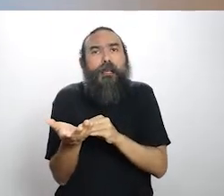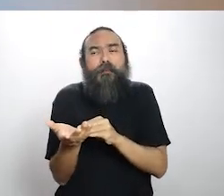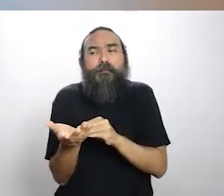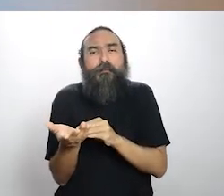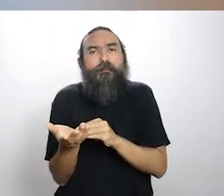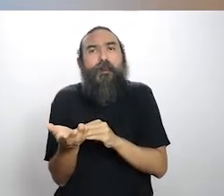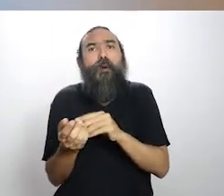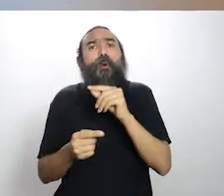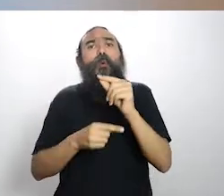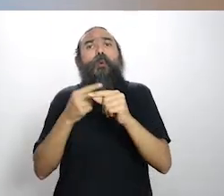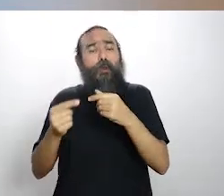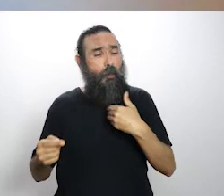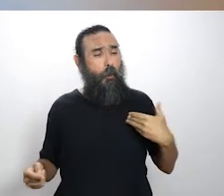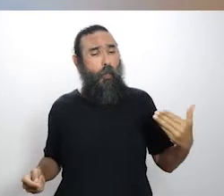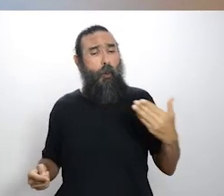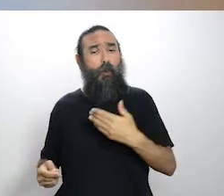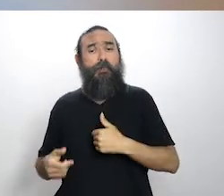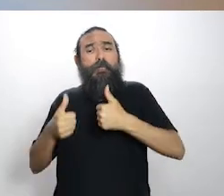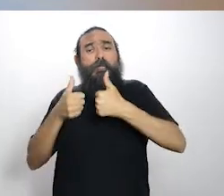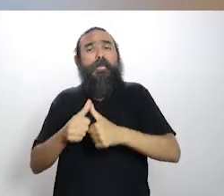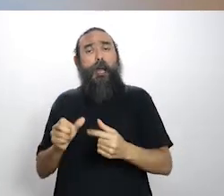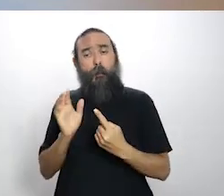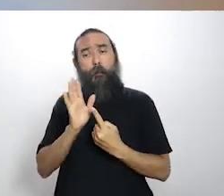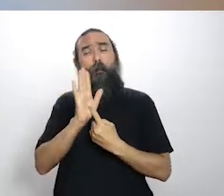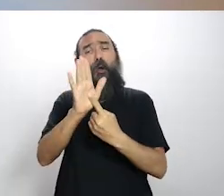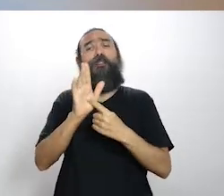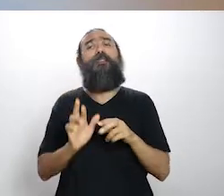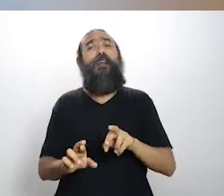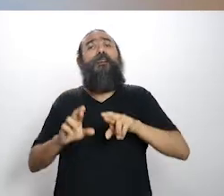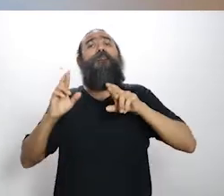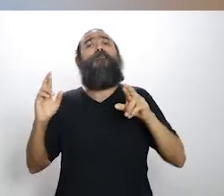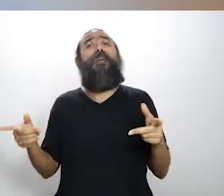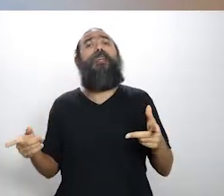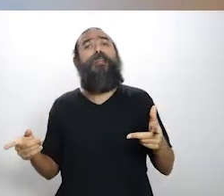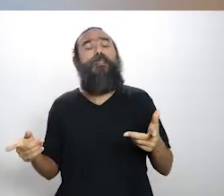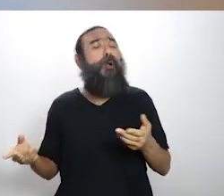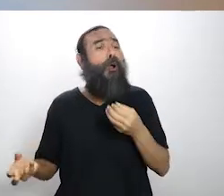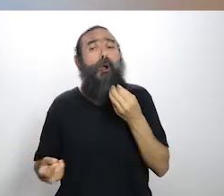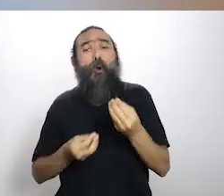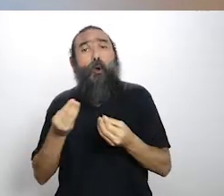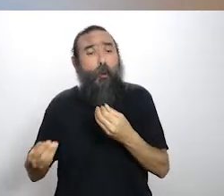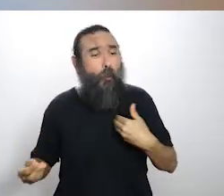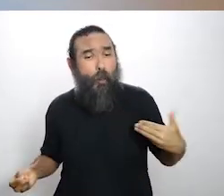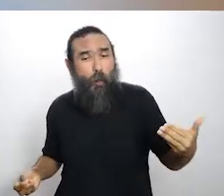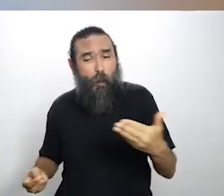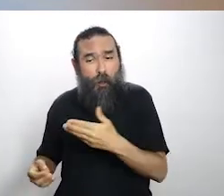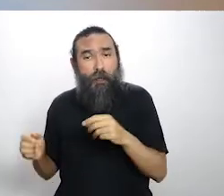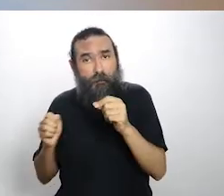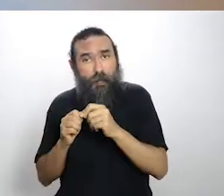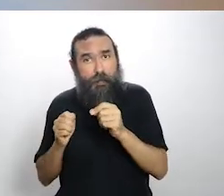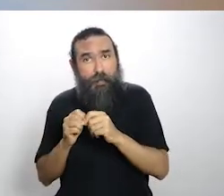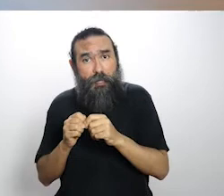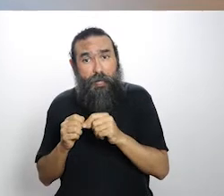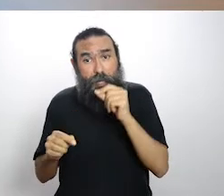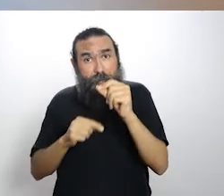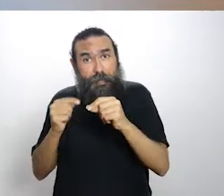que modo a gente vai fazer com que a nossa educação realmente sirva? É muito simples.